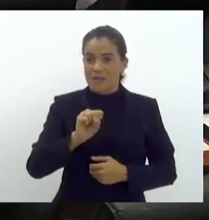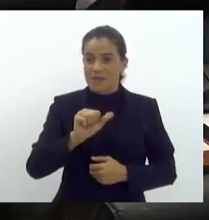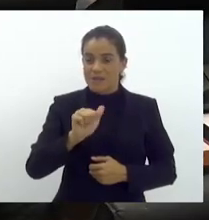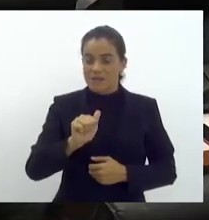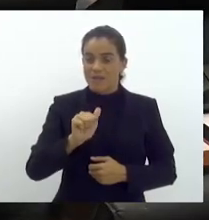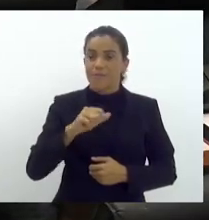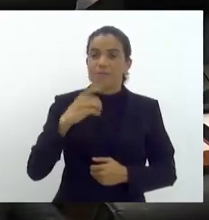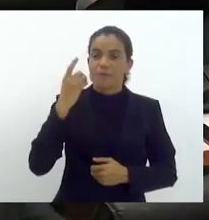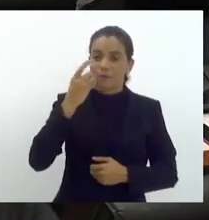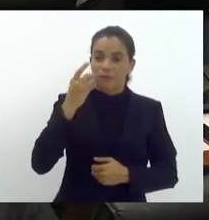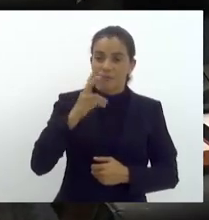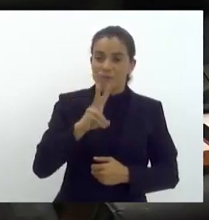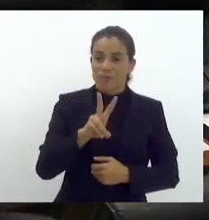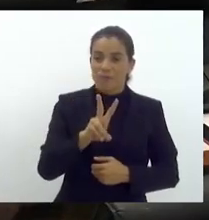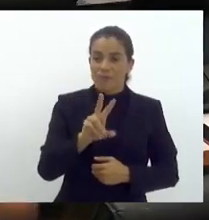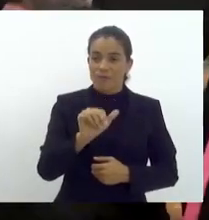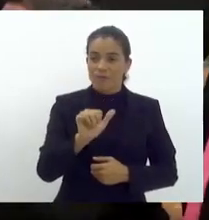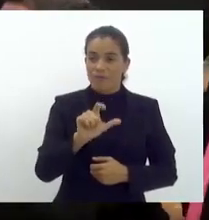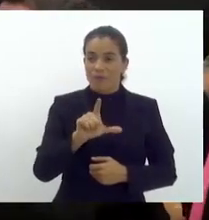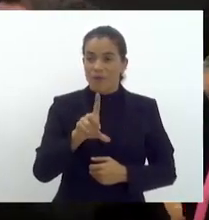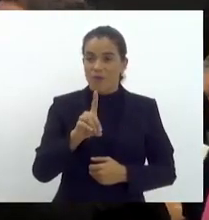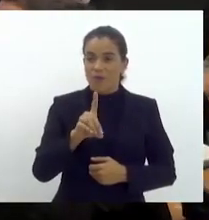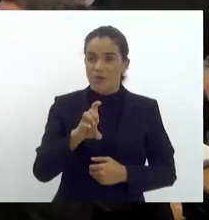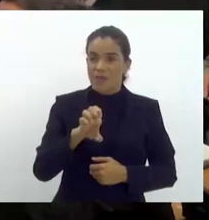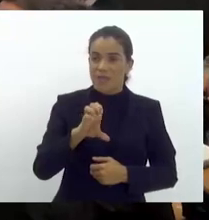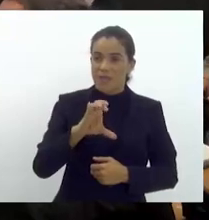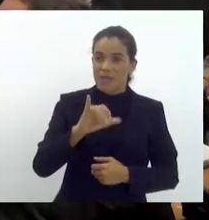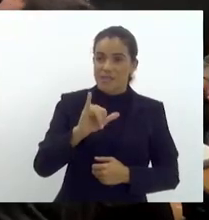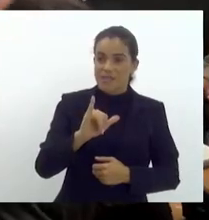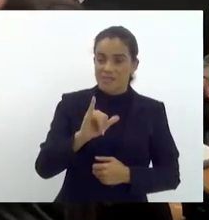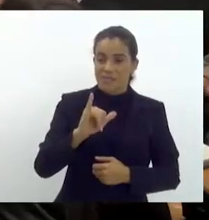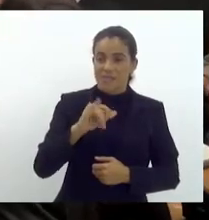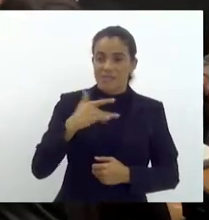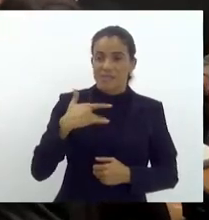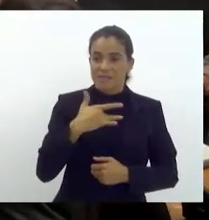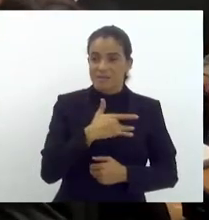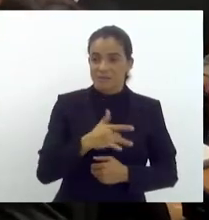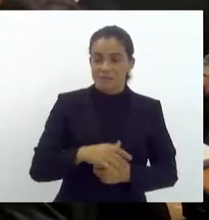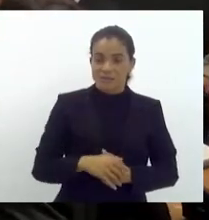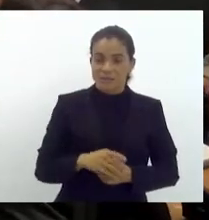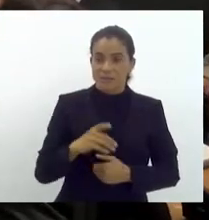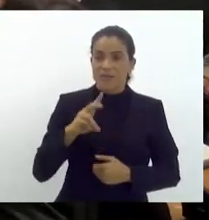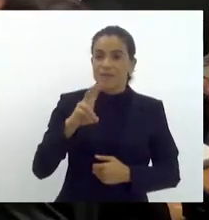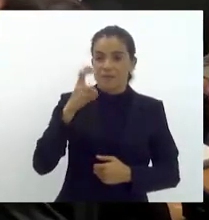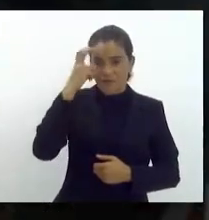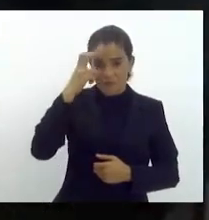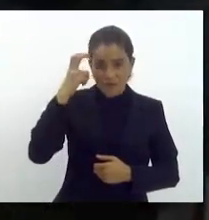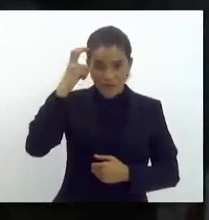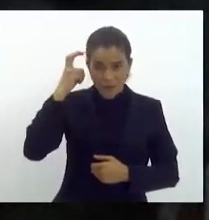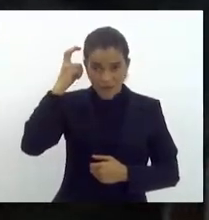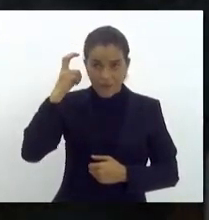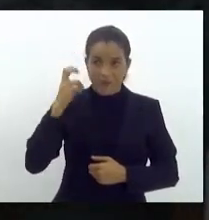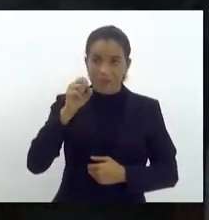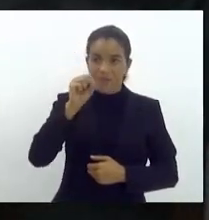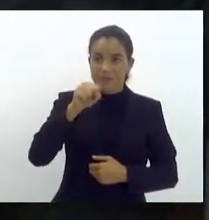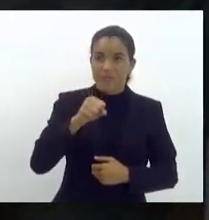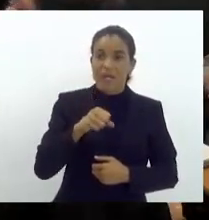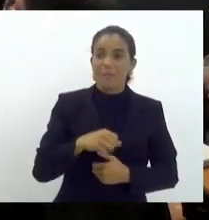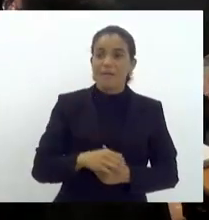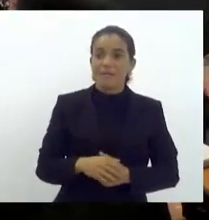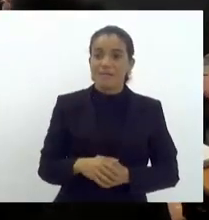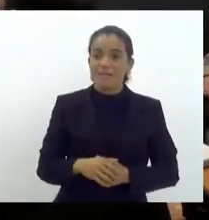Valdeci da Saúde deputada Verônica Lima Deputado